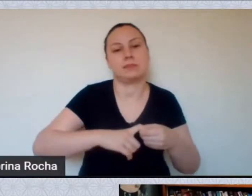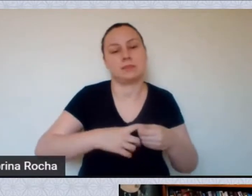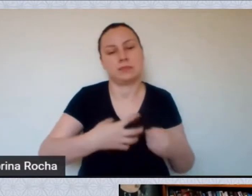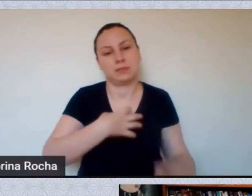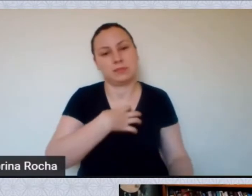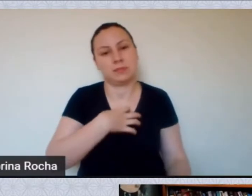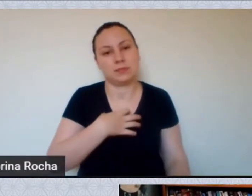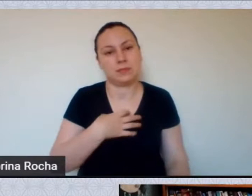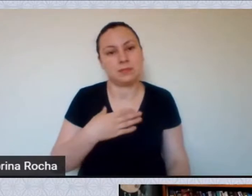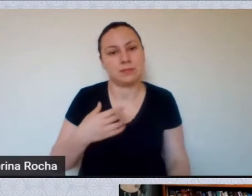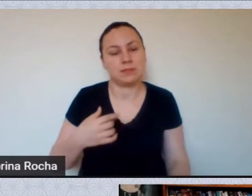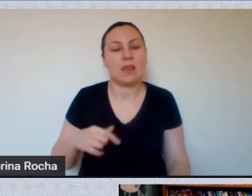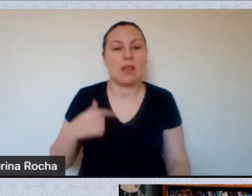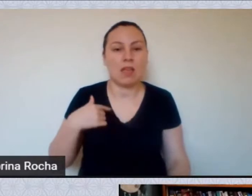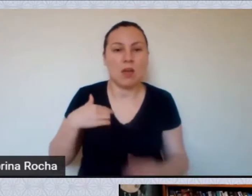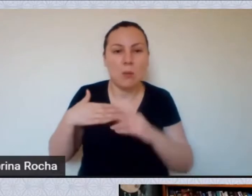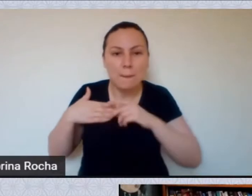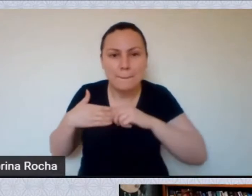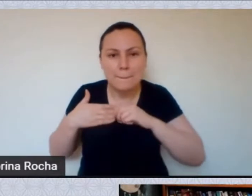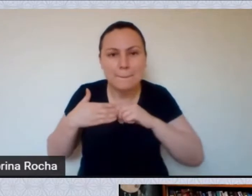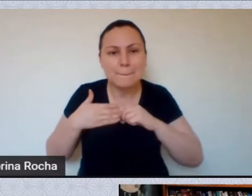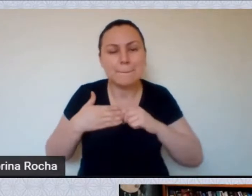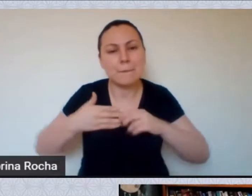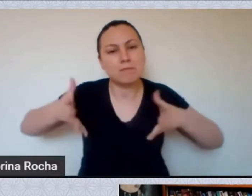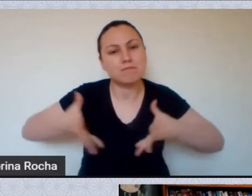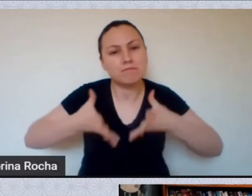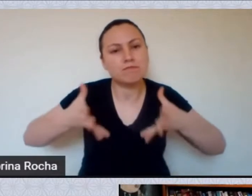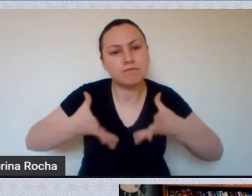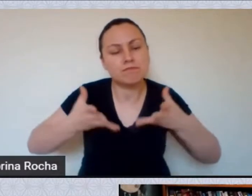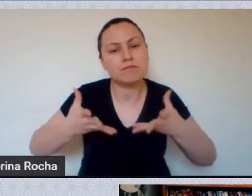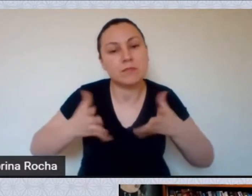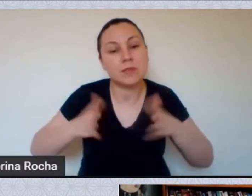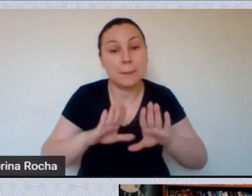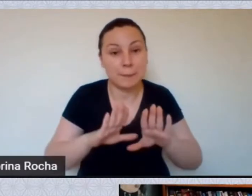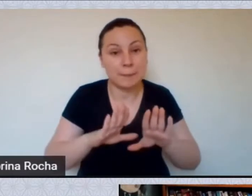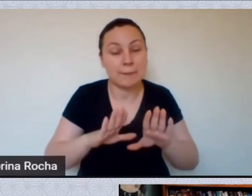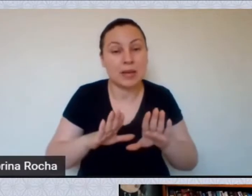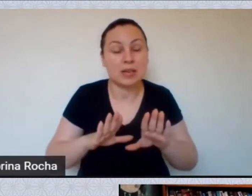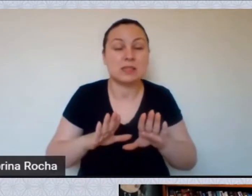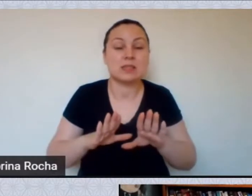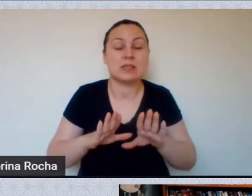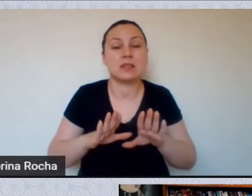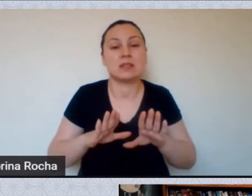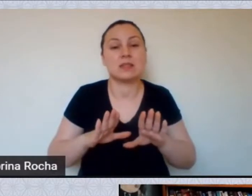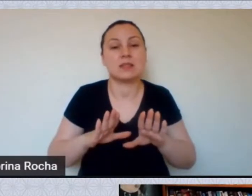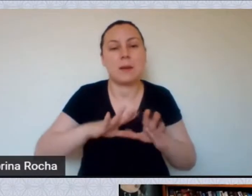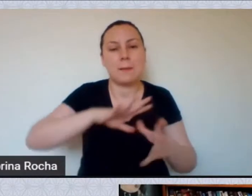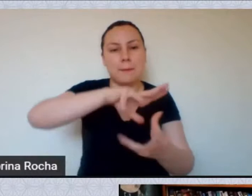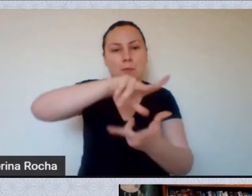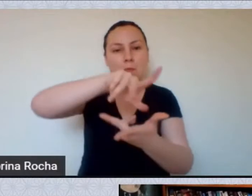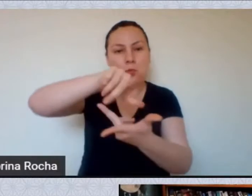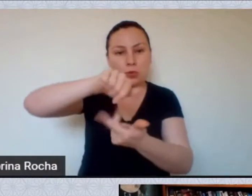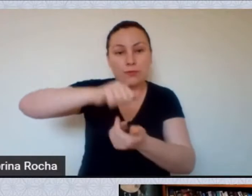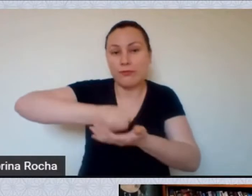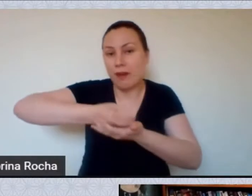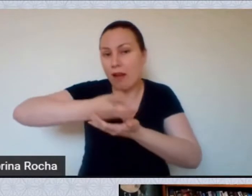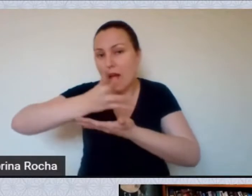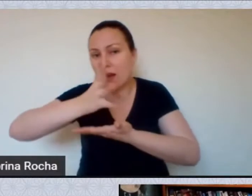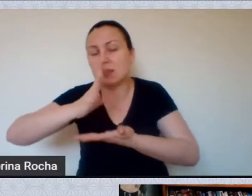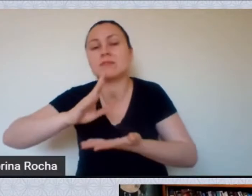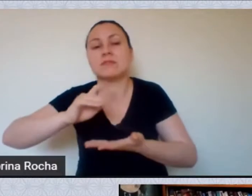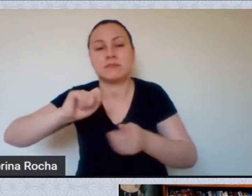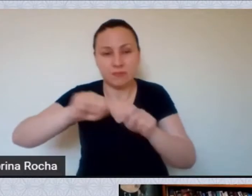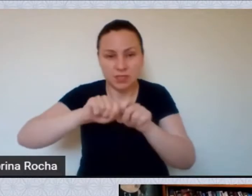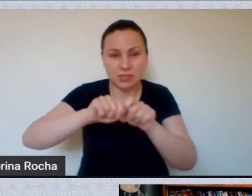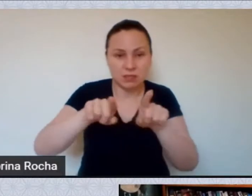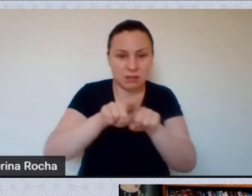que está puxando esse barco, né? Mas tem um monte de gente no mundo inteiro fazendo isso também. Então, minha previsão